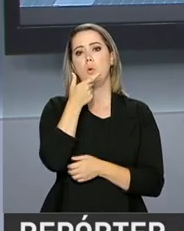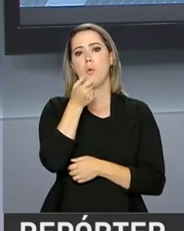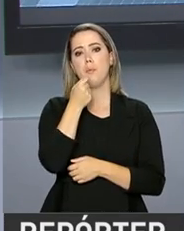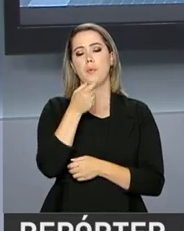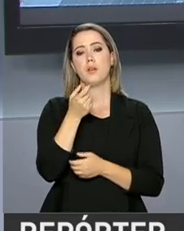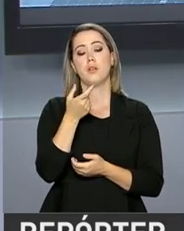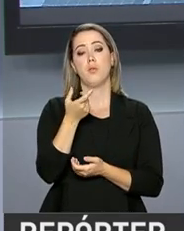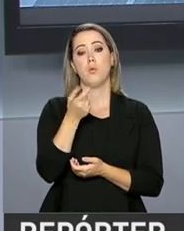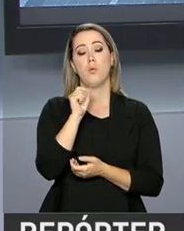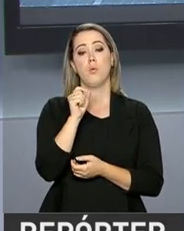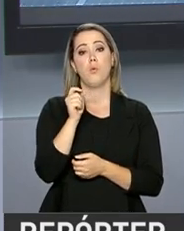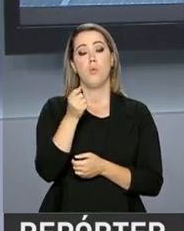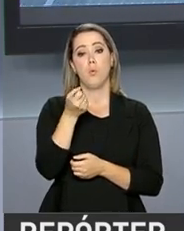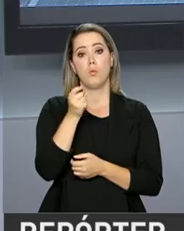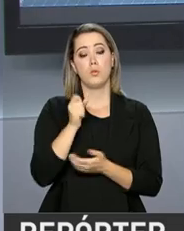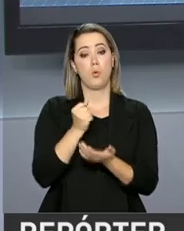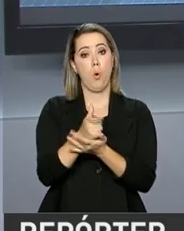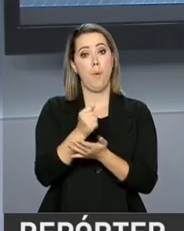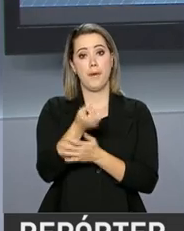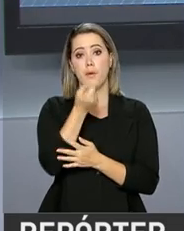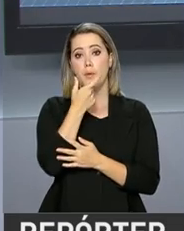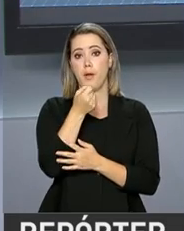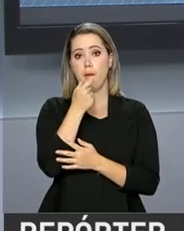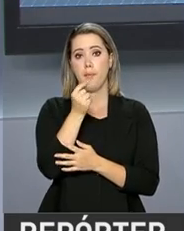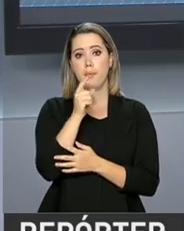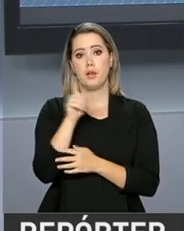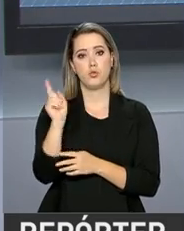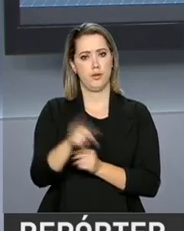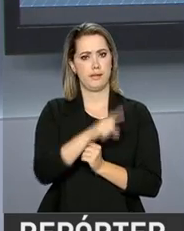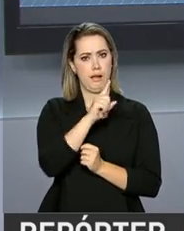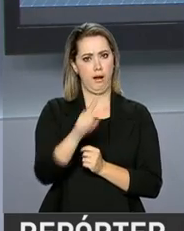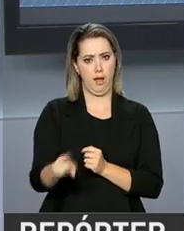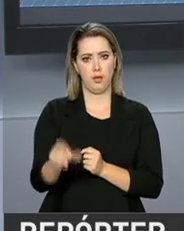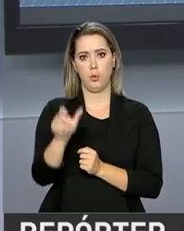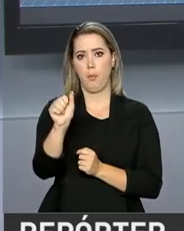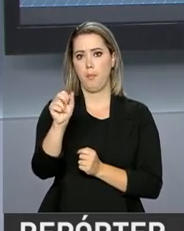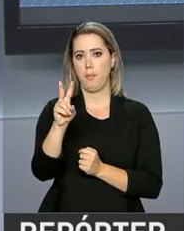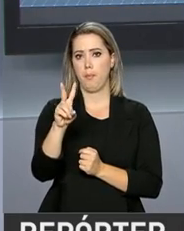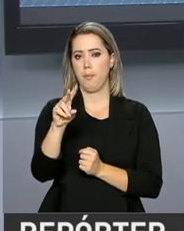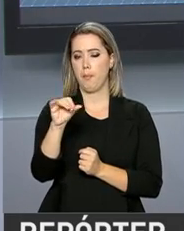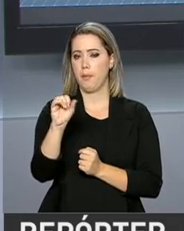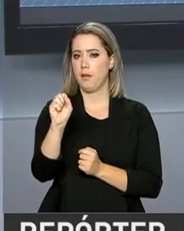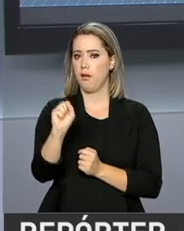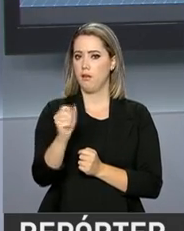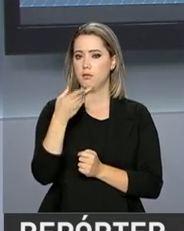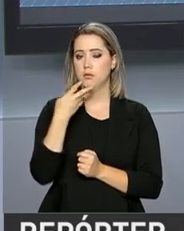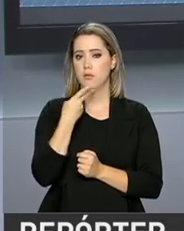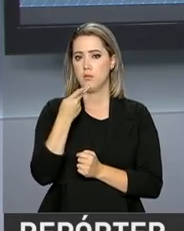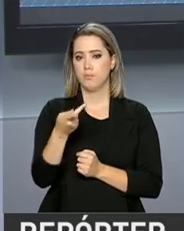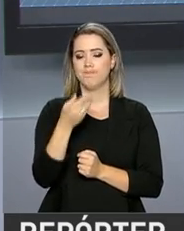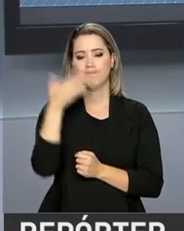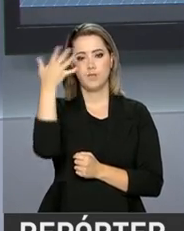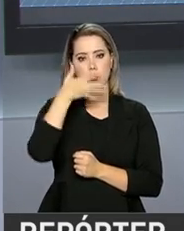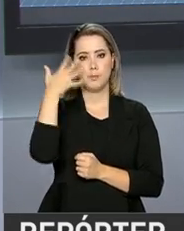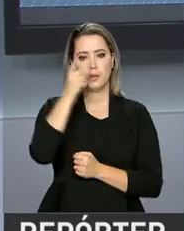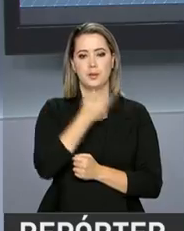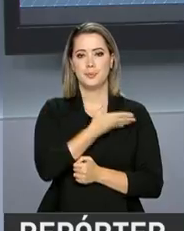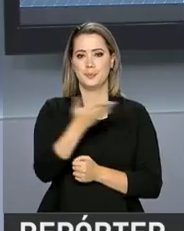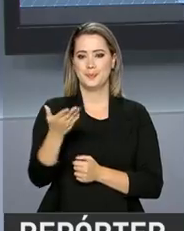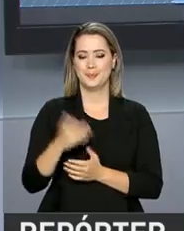medicamento que foi suspenso pela Anvisa a Agência Nacional de Vigilância Sanitária a reportagem da NBR explica